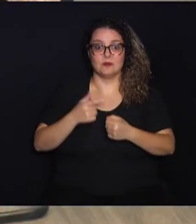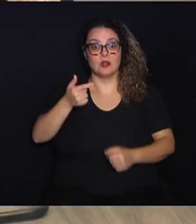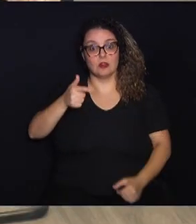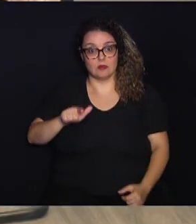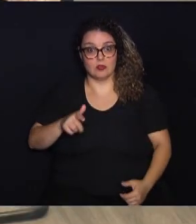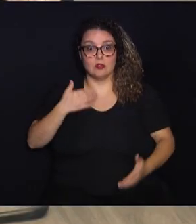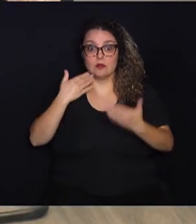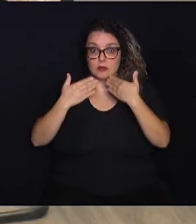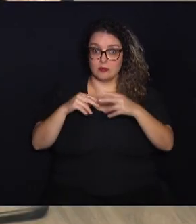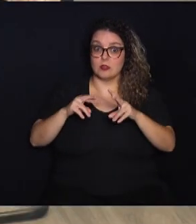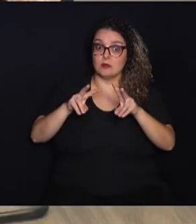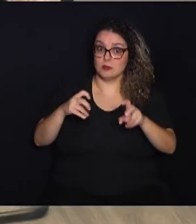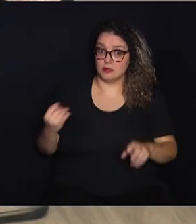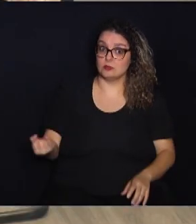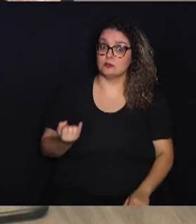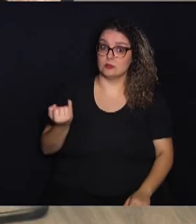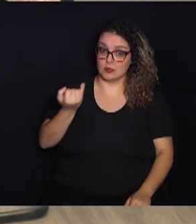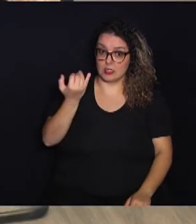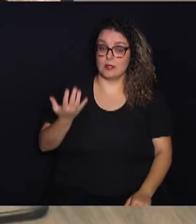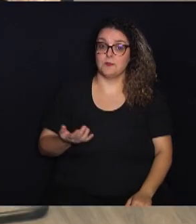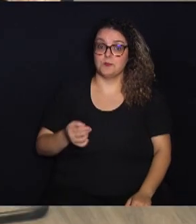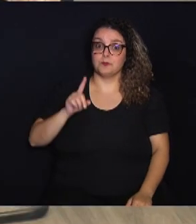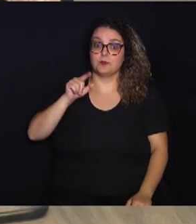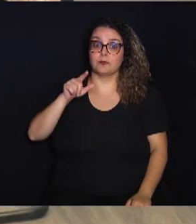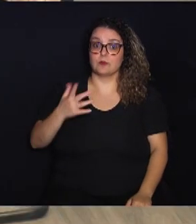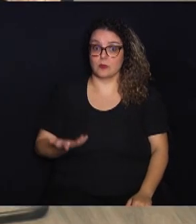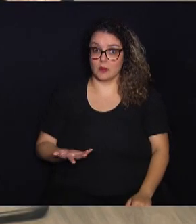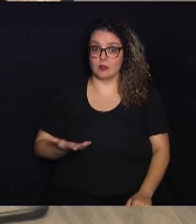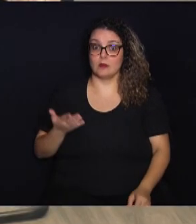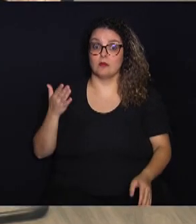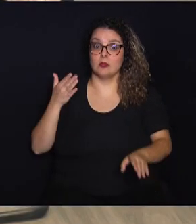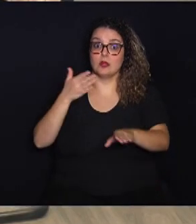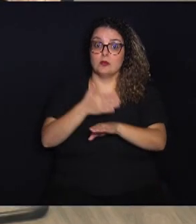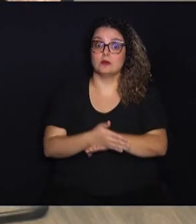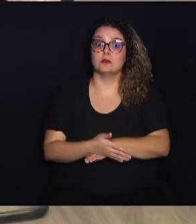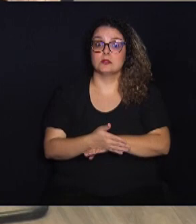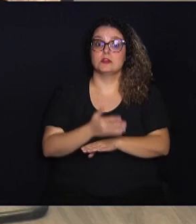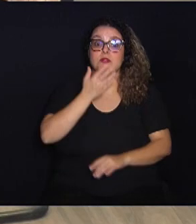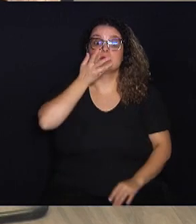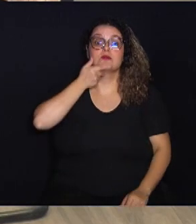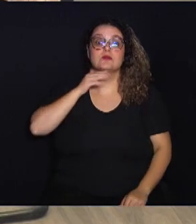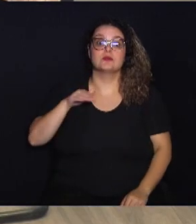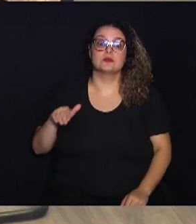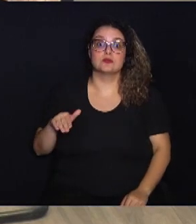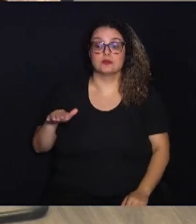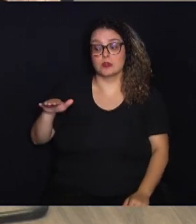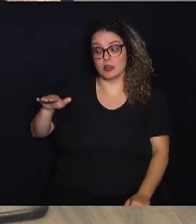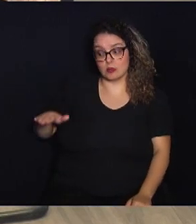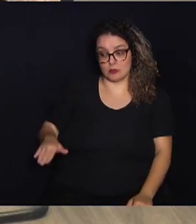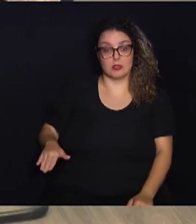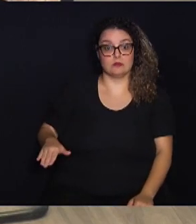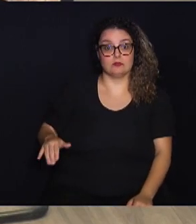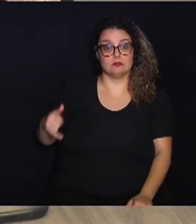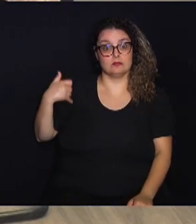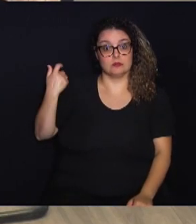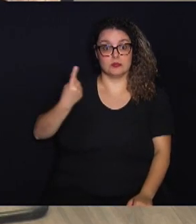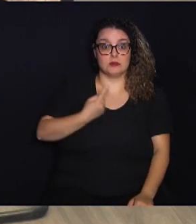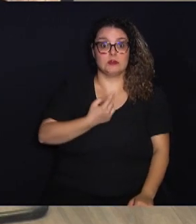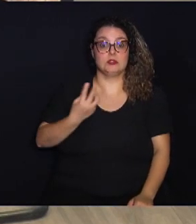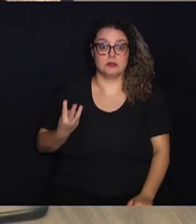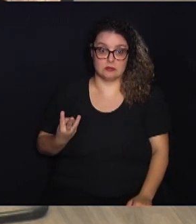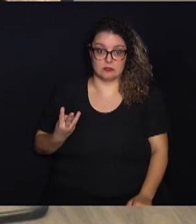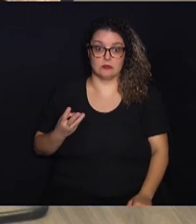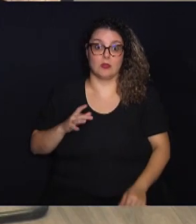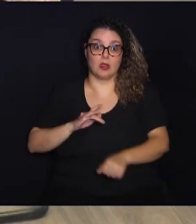a falar desse assunto tão importante que é o acesso, né, das crianças, dos menores de 13 anos às